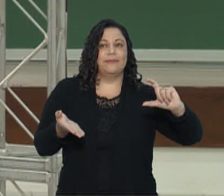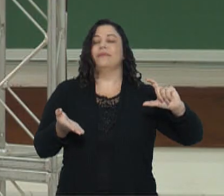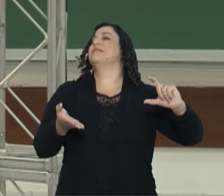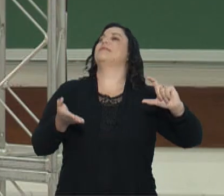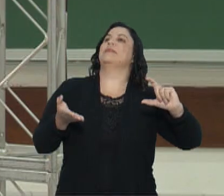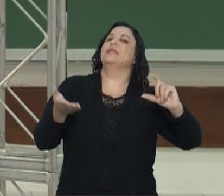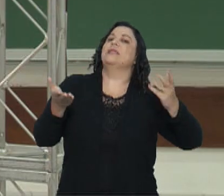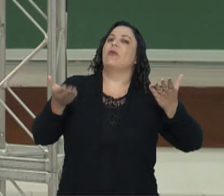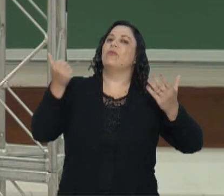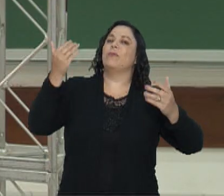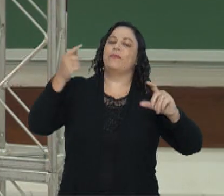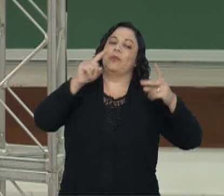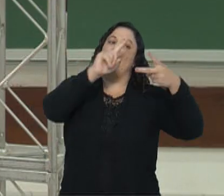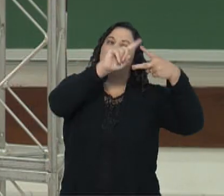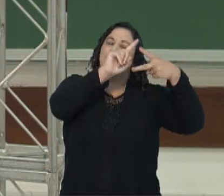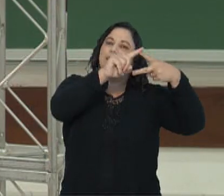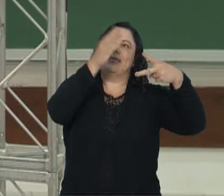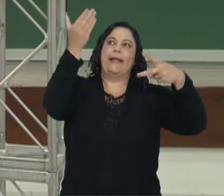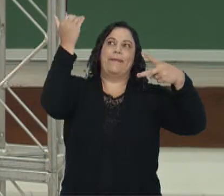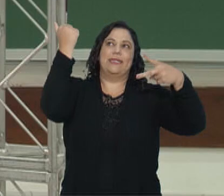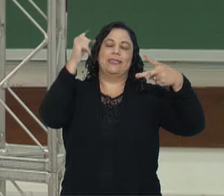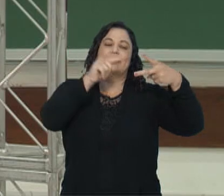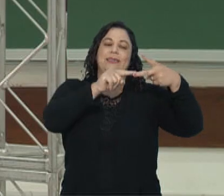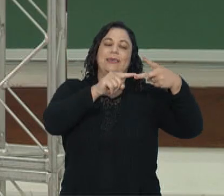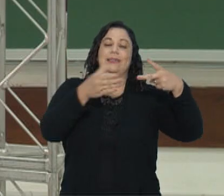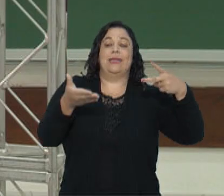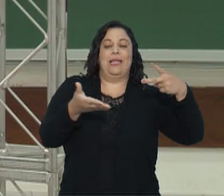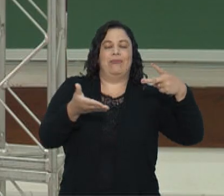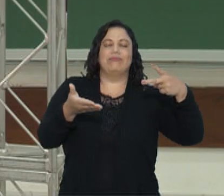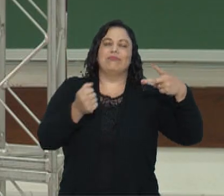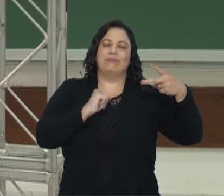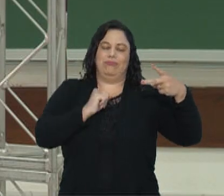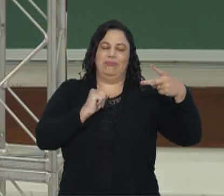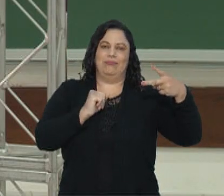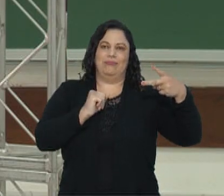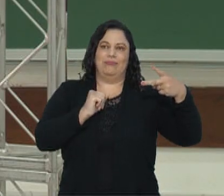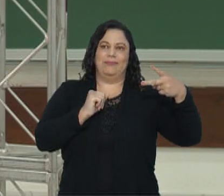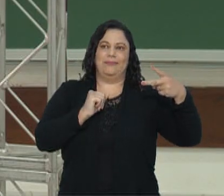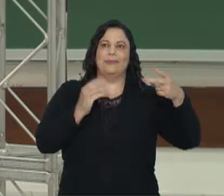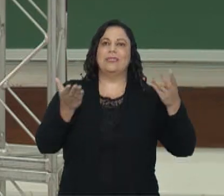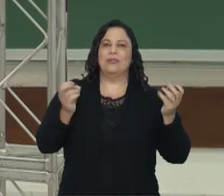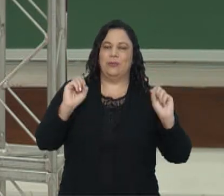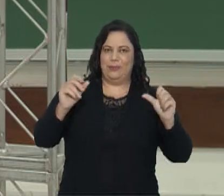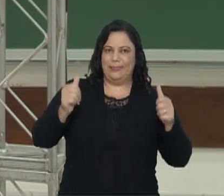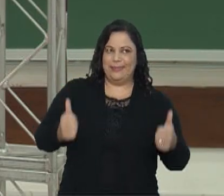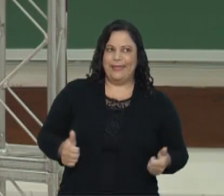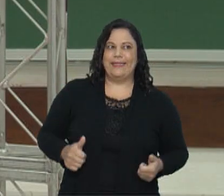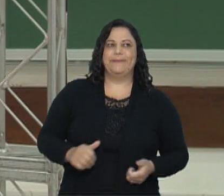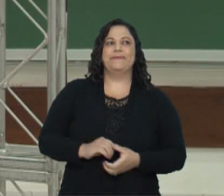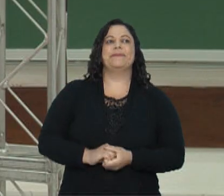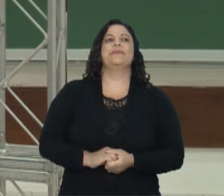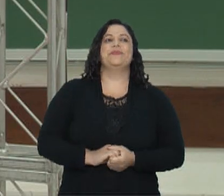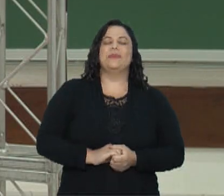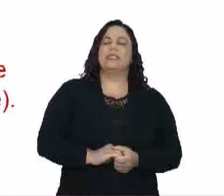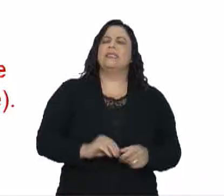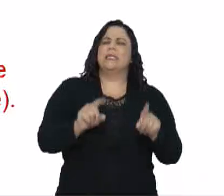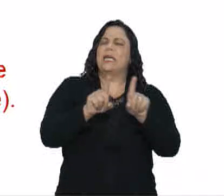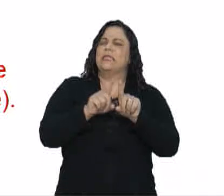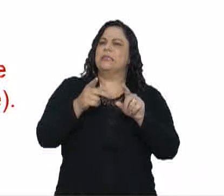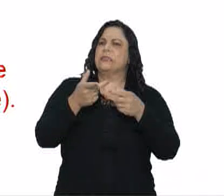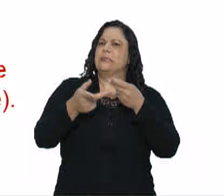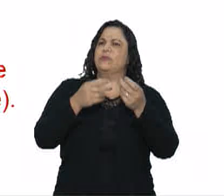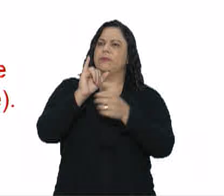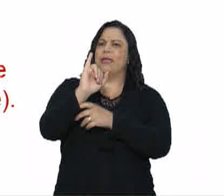pretérito perfeito, ou seja, um passado acabado, terminado, perfeito? Está dizendo também que está no